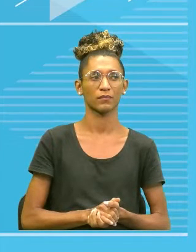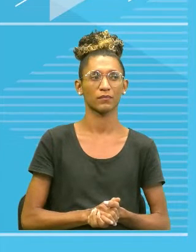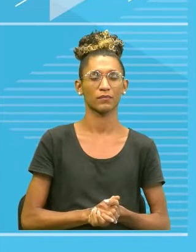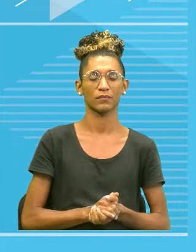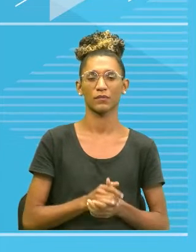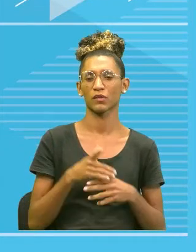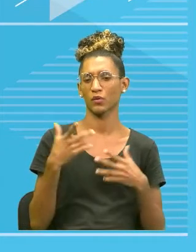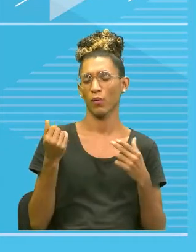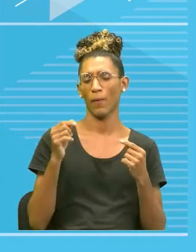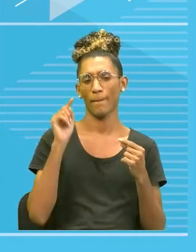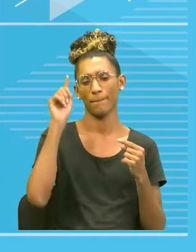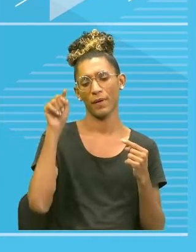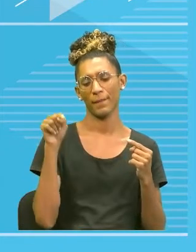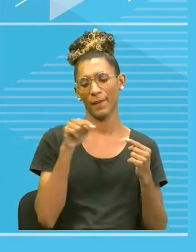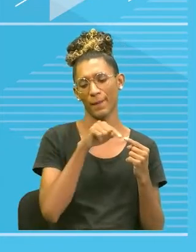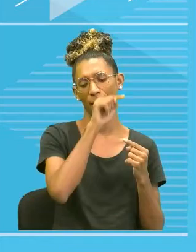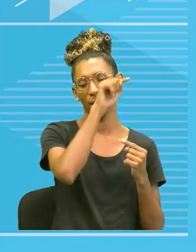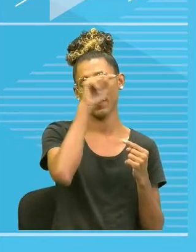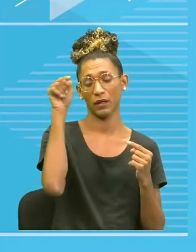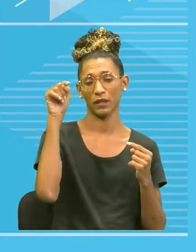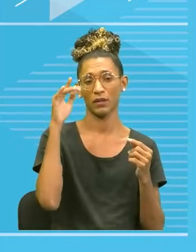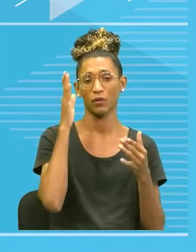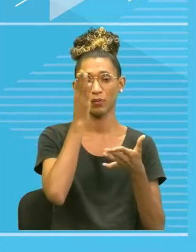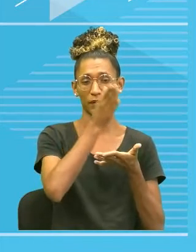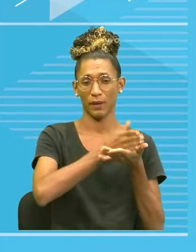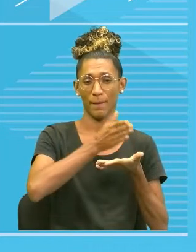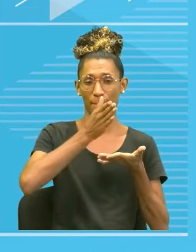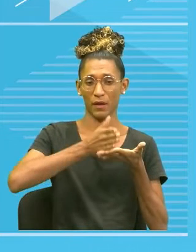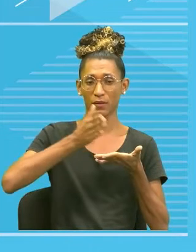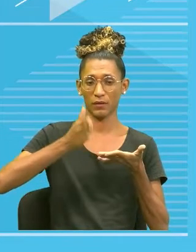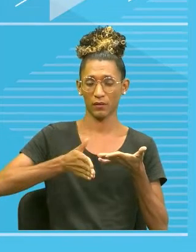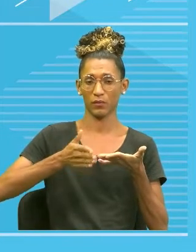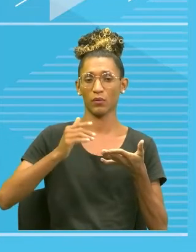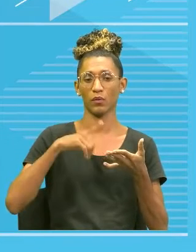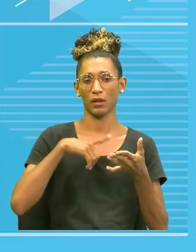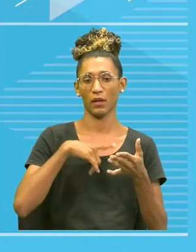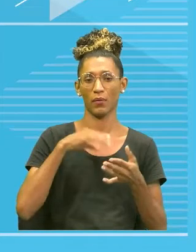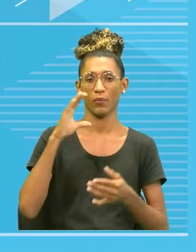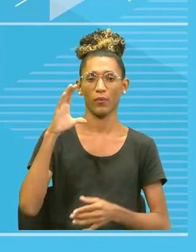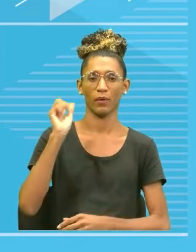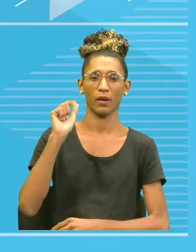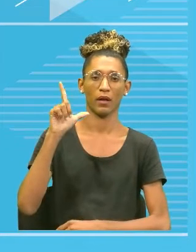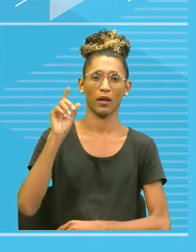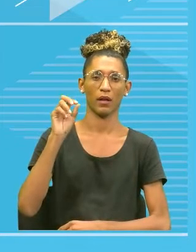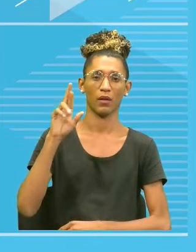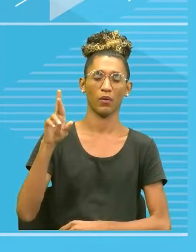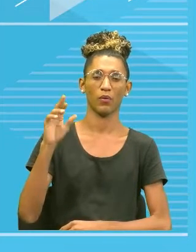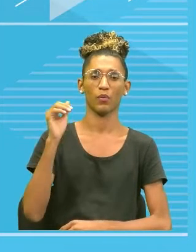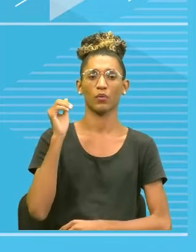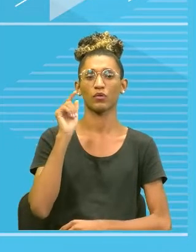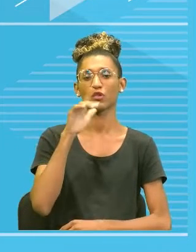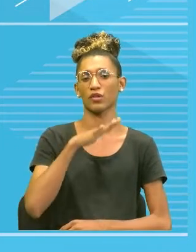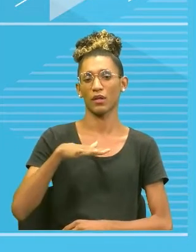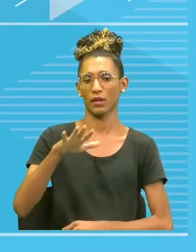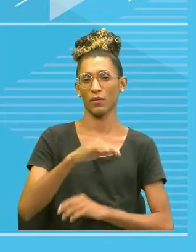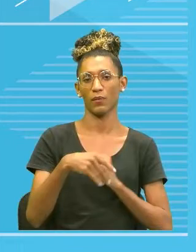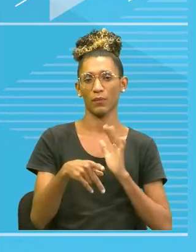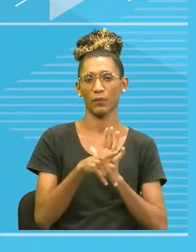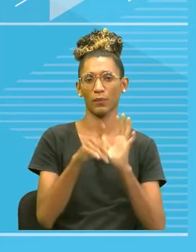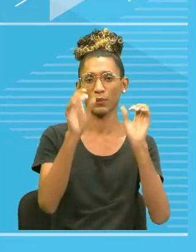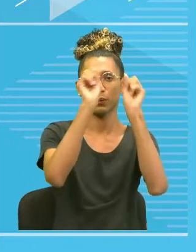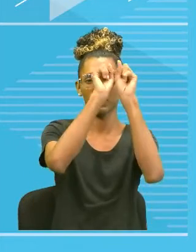Quando eu separo cada um dos pontos, eu tenho o calor geral de um sistema. Na